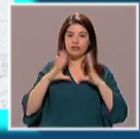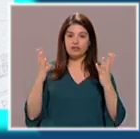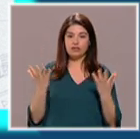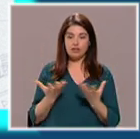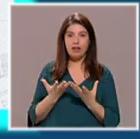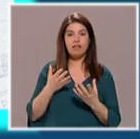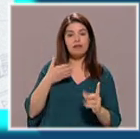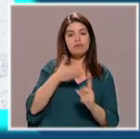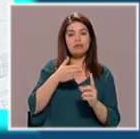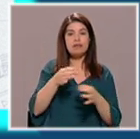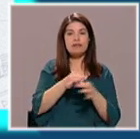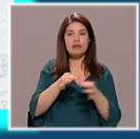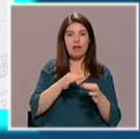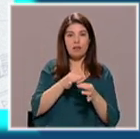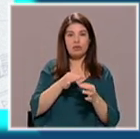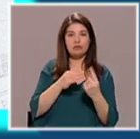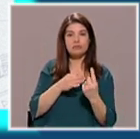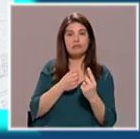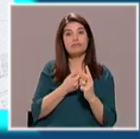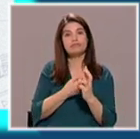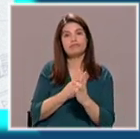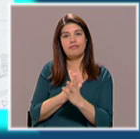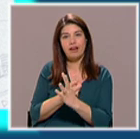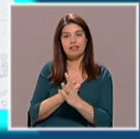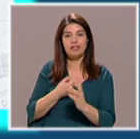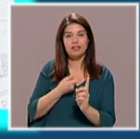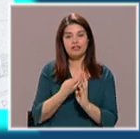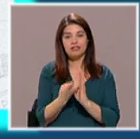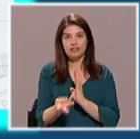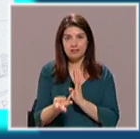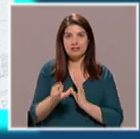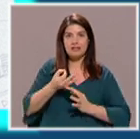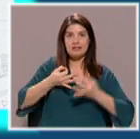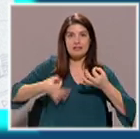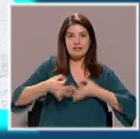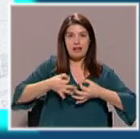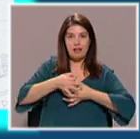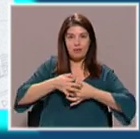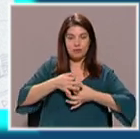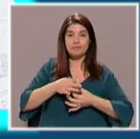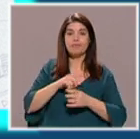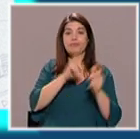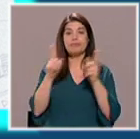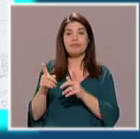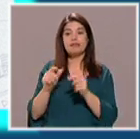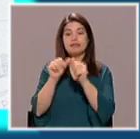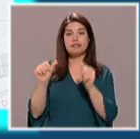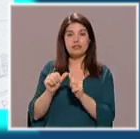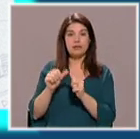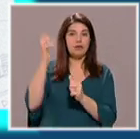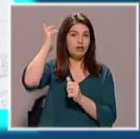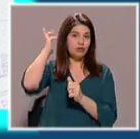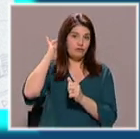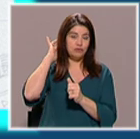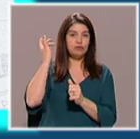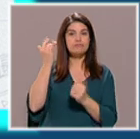diferentes células-alvo, como verificamos no caso da adrenalina, enquanto que no sistema nervoso a mensagem tem